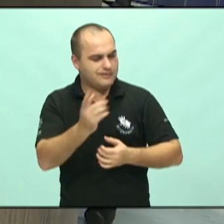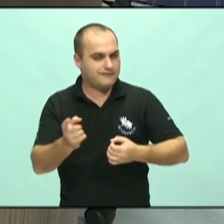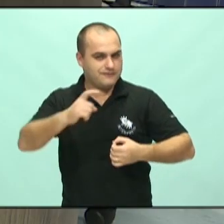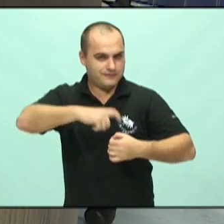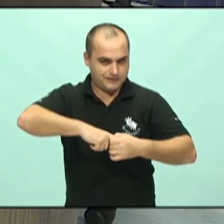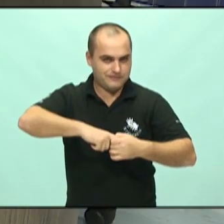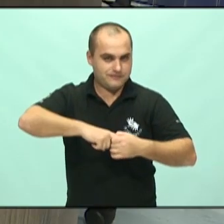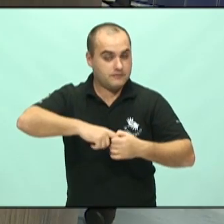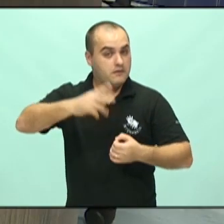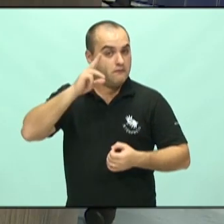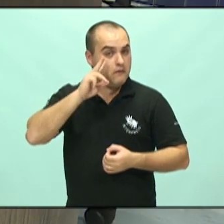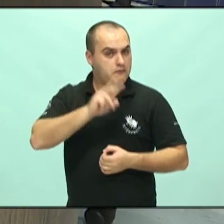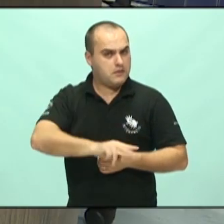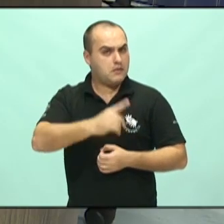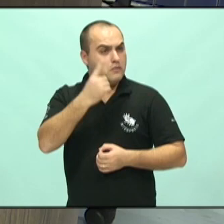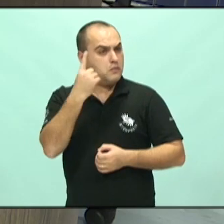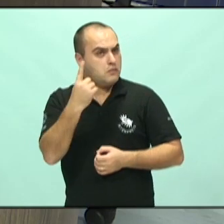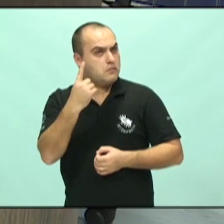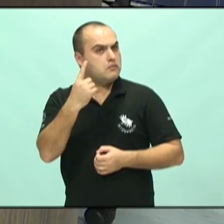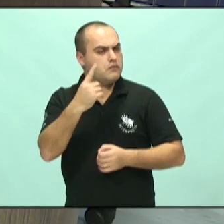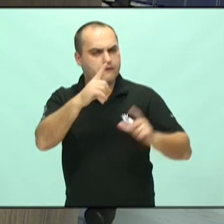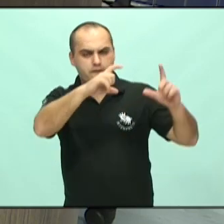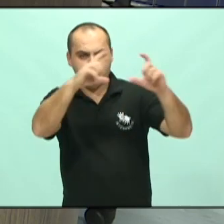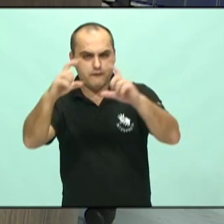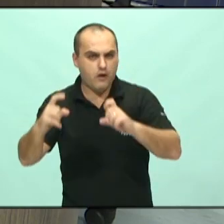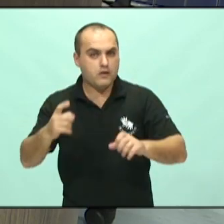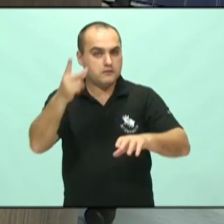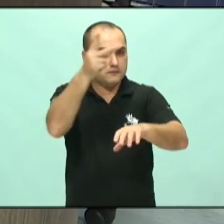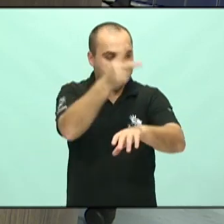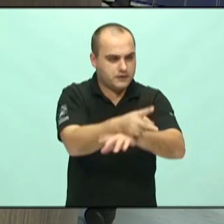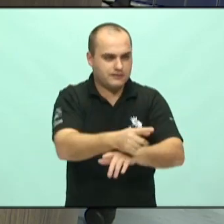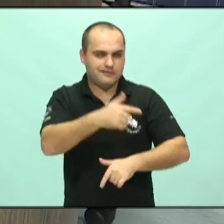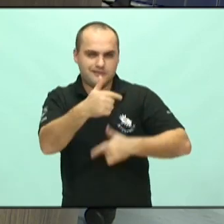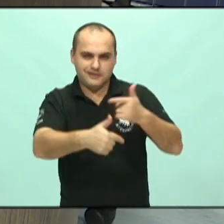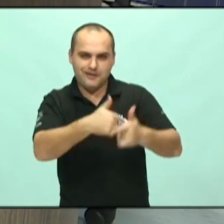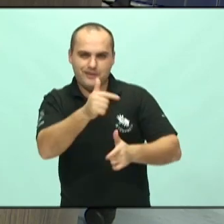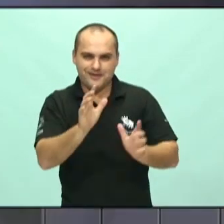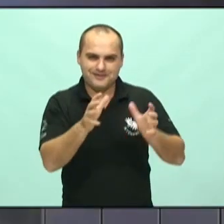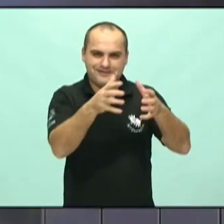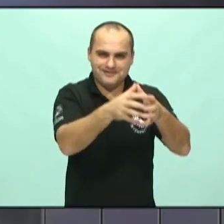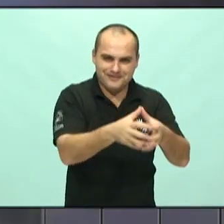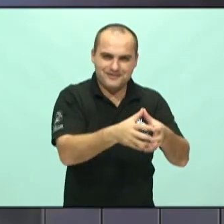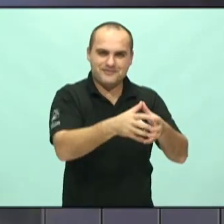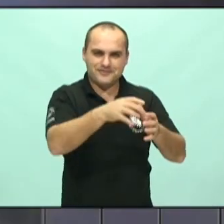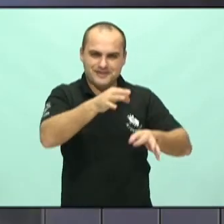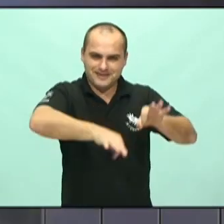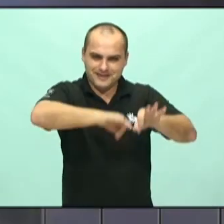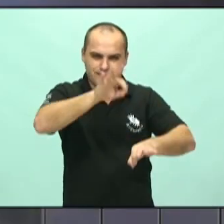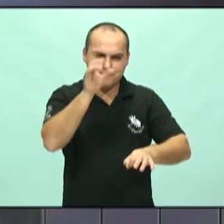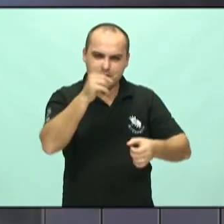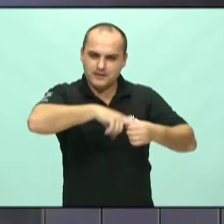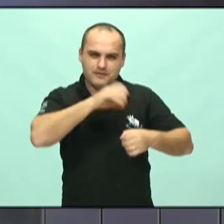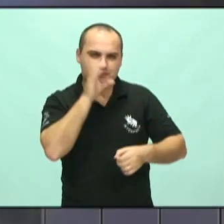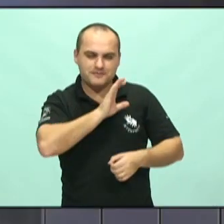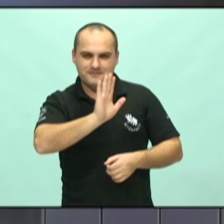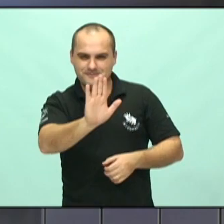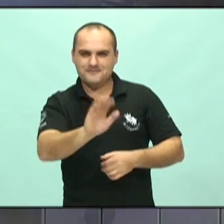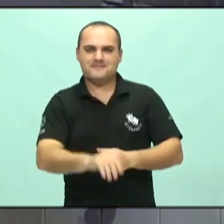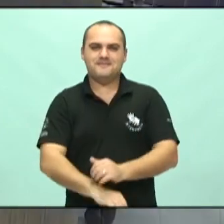vai ver algum material, algumas fotos, alguns vídeos, já com o trabalho do Grupo Porto Cênico. Nós voltamos em seguida. Até